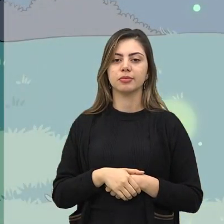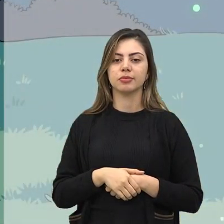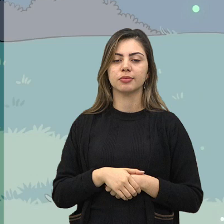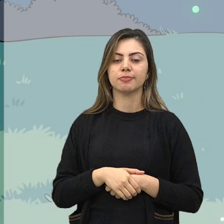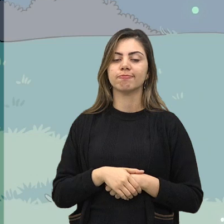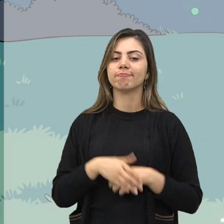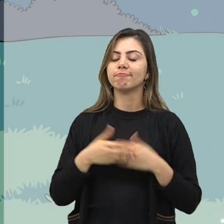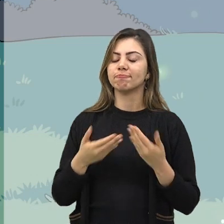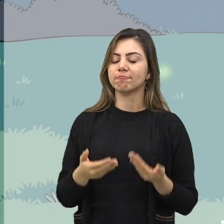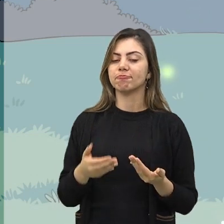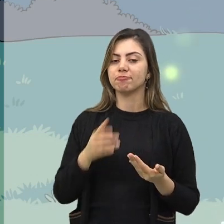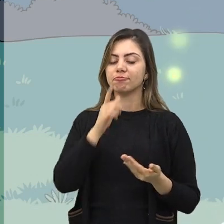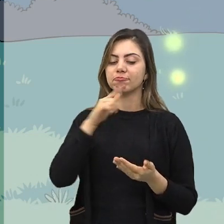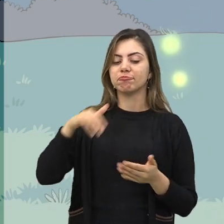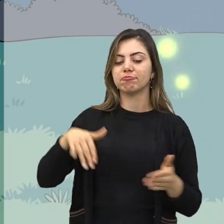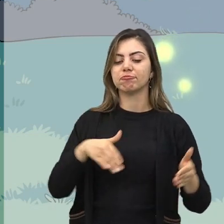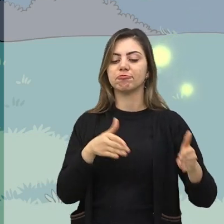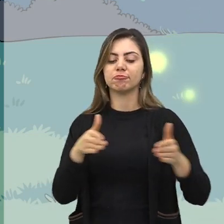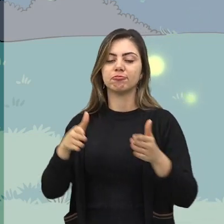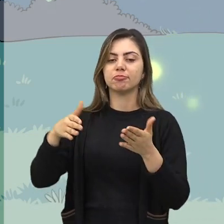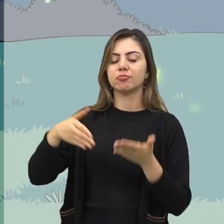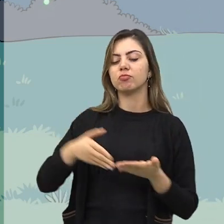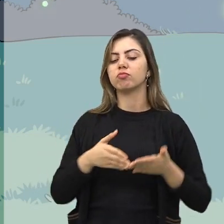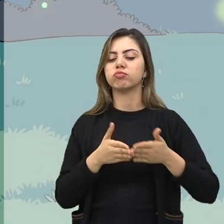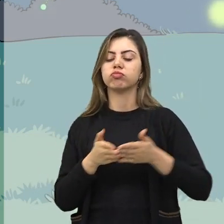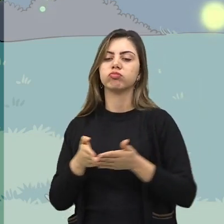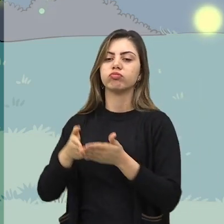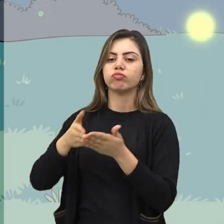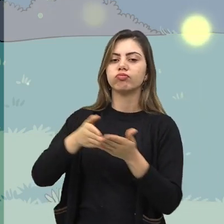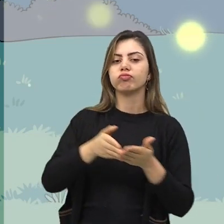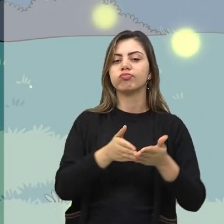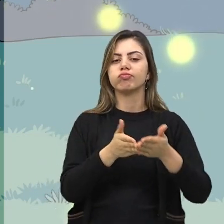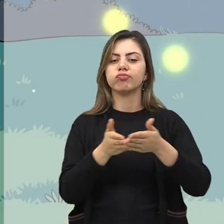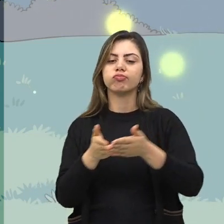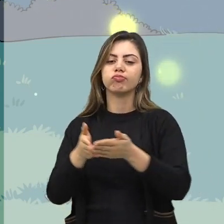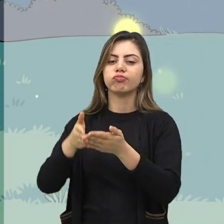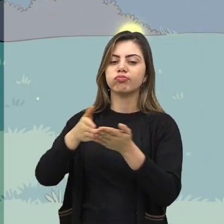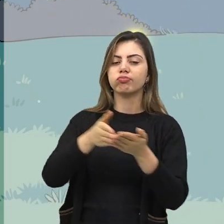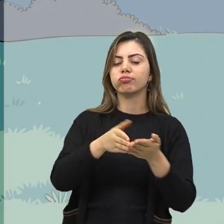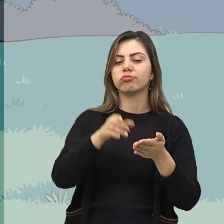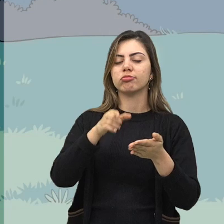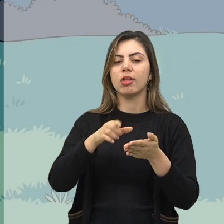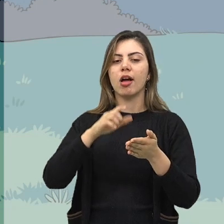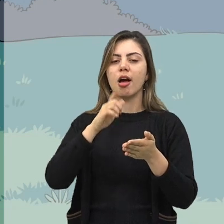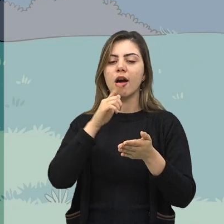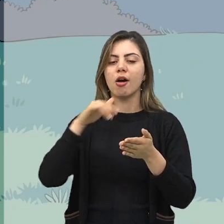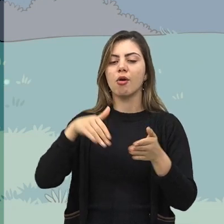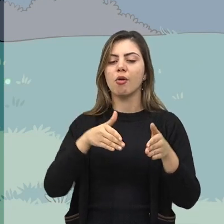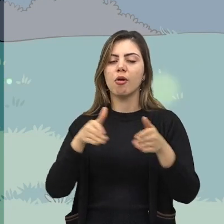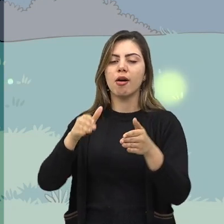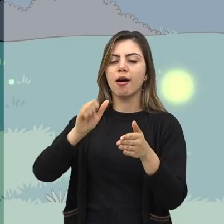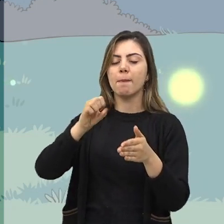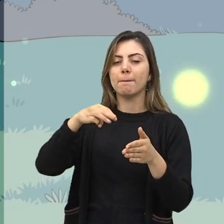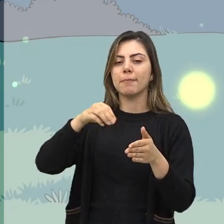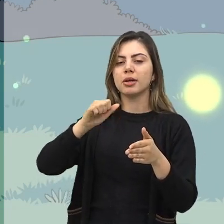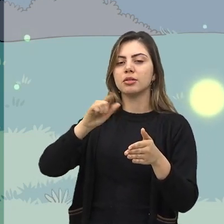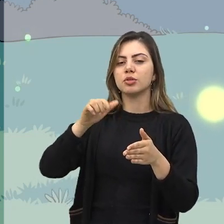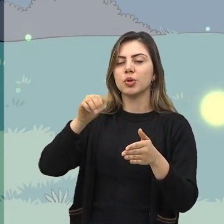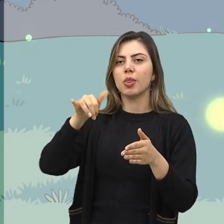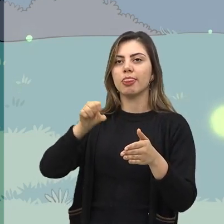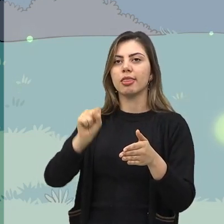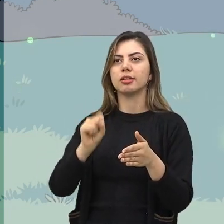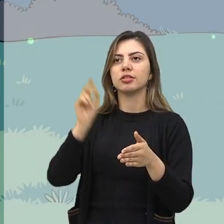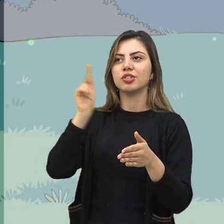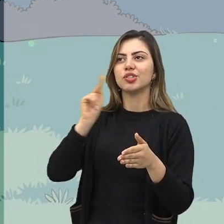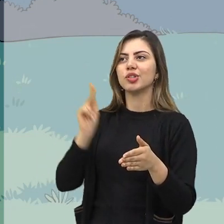E assim, continuamos nossa jornada pelo Rio das Amazonas, cheios de novas histórias para contar